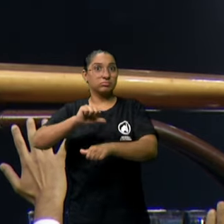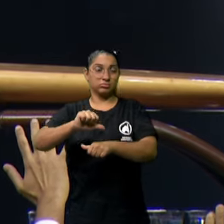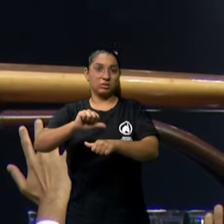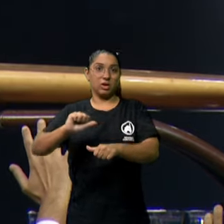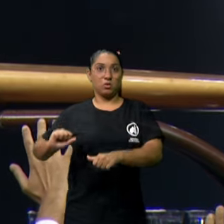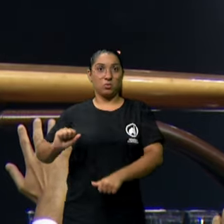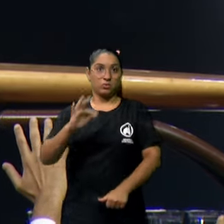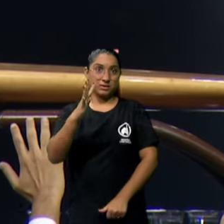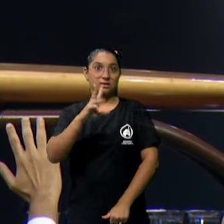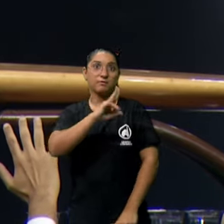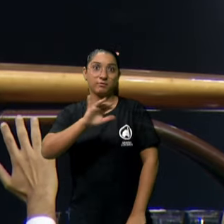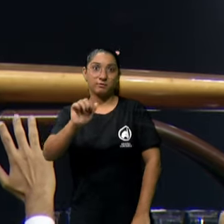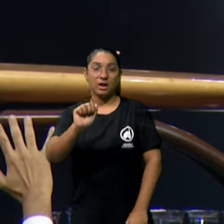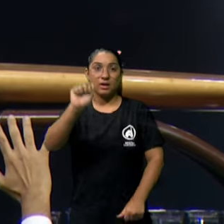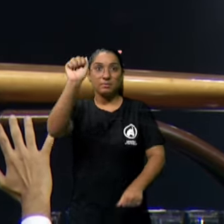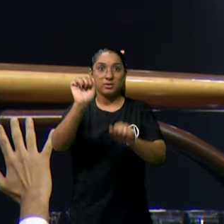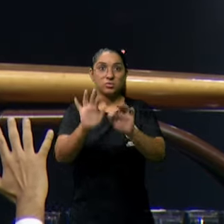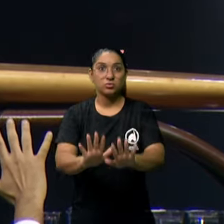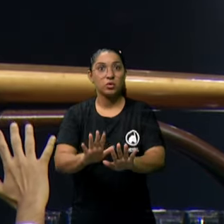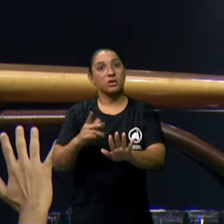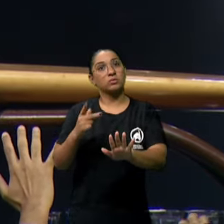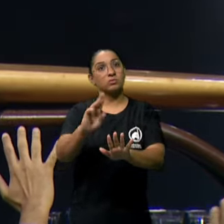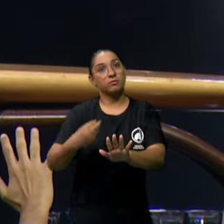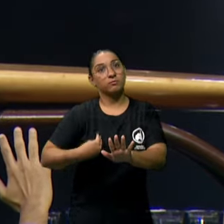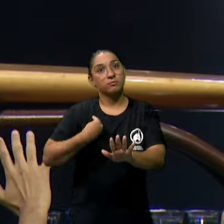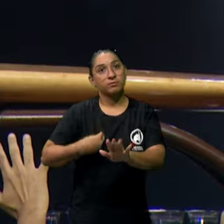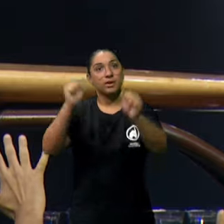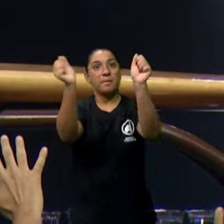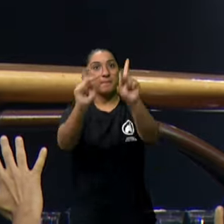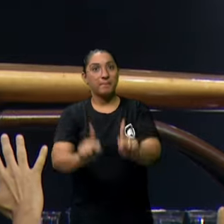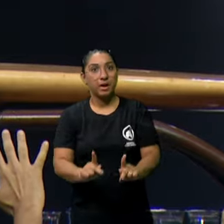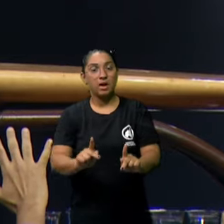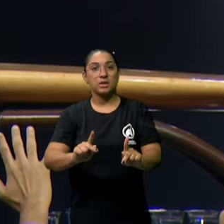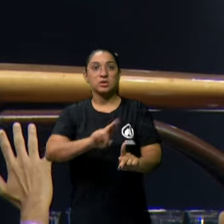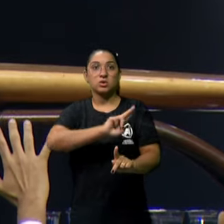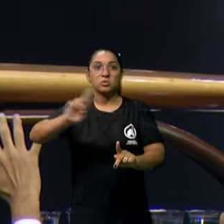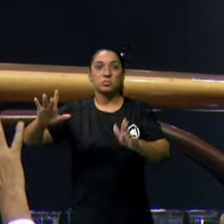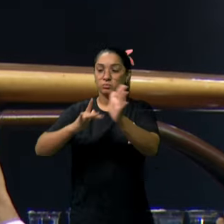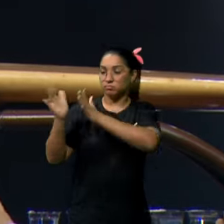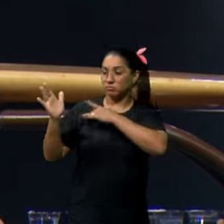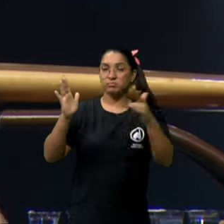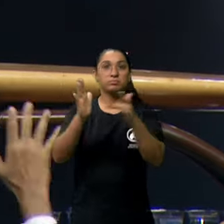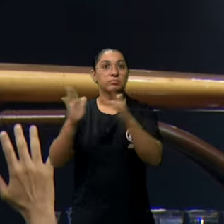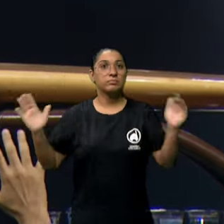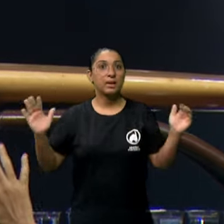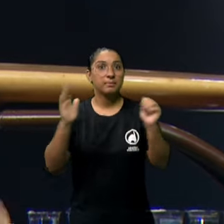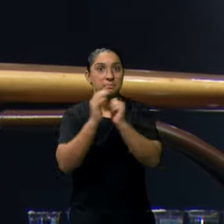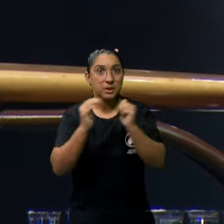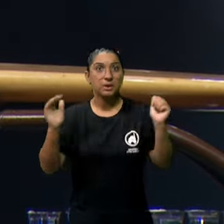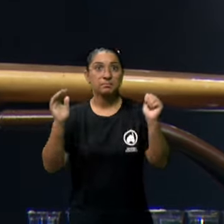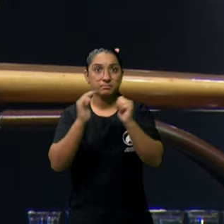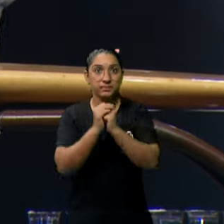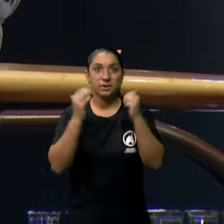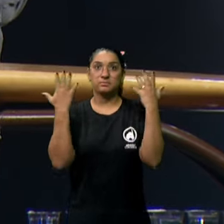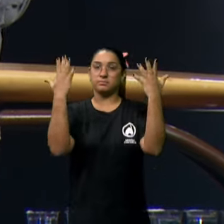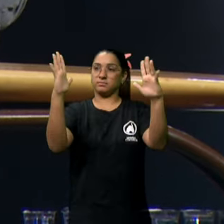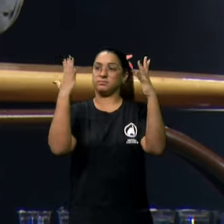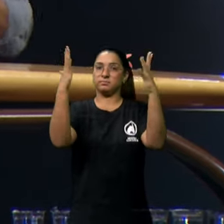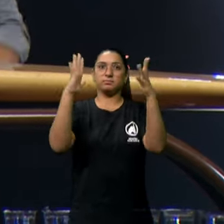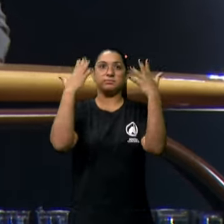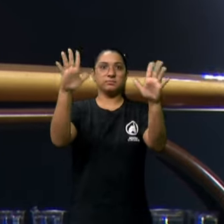debaixo dessa unção dessa graça dessa paz em nome de Jesus amém aplauda forte é Jesus